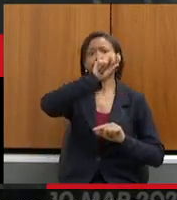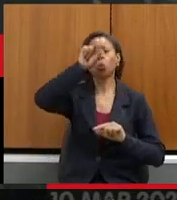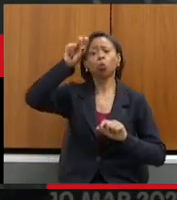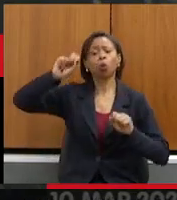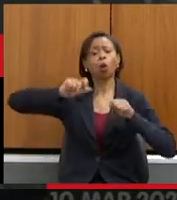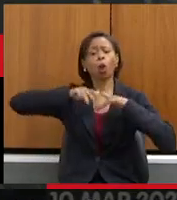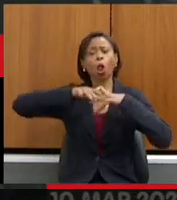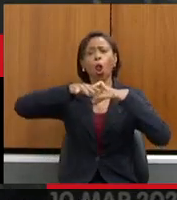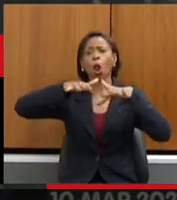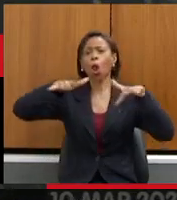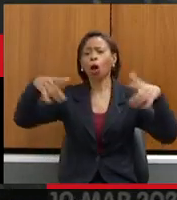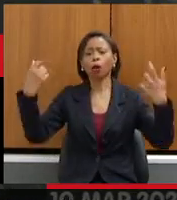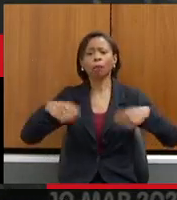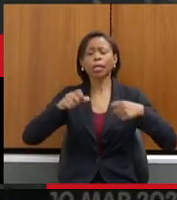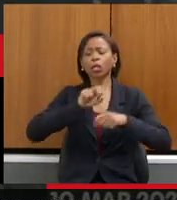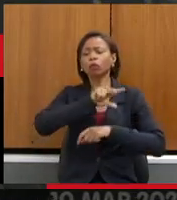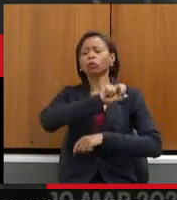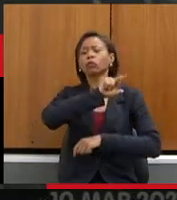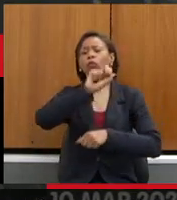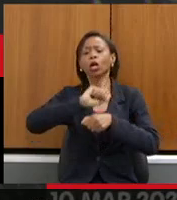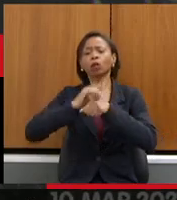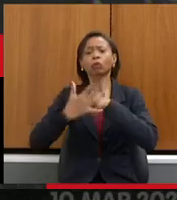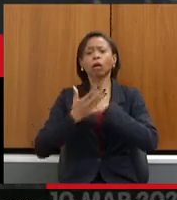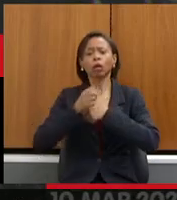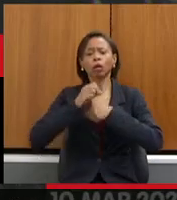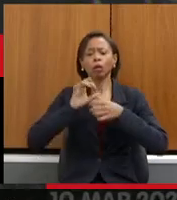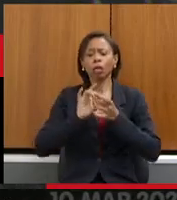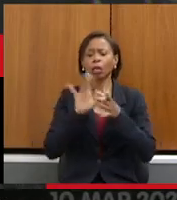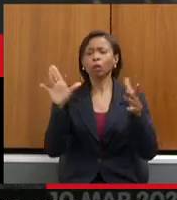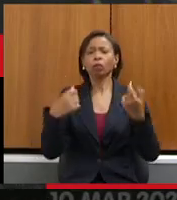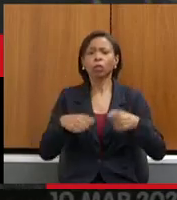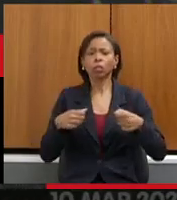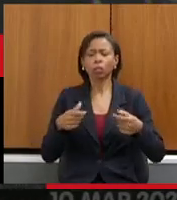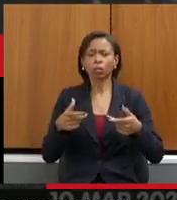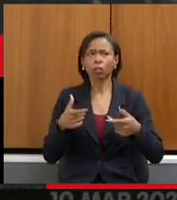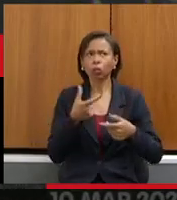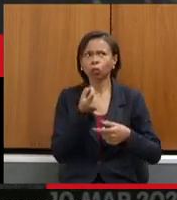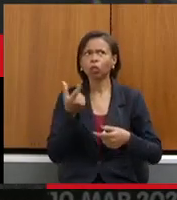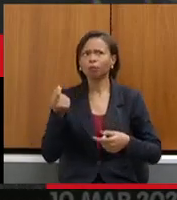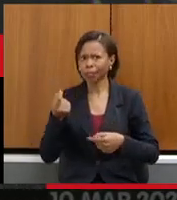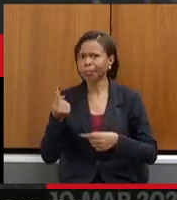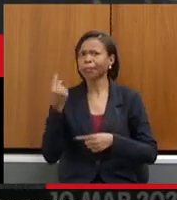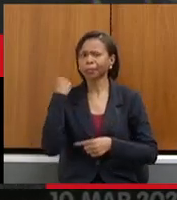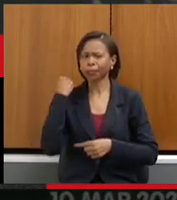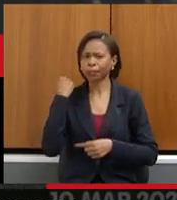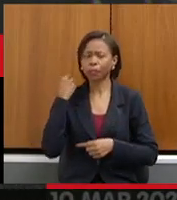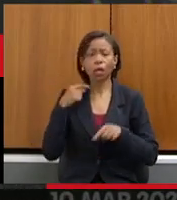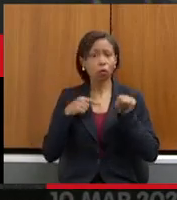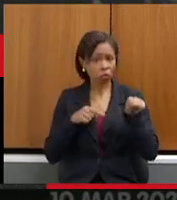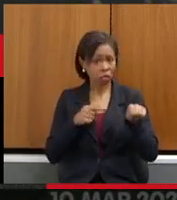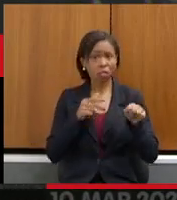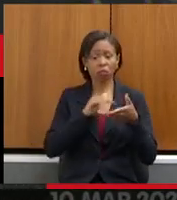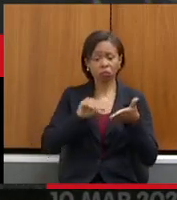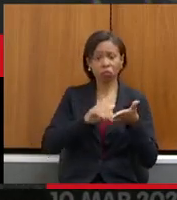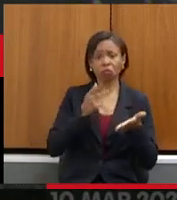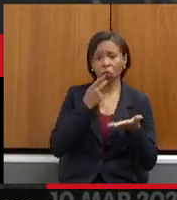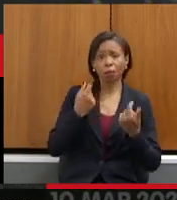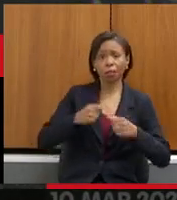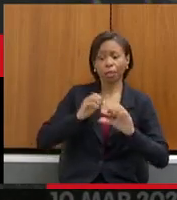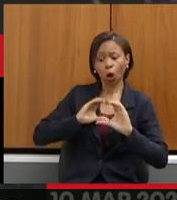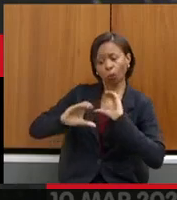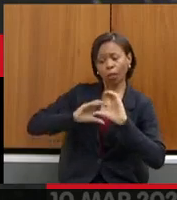Essa foi a afirmação de abril de 2020 é o senhor disse que é preciso ter uma boa